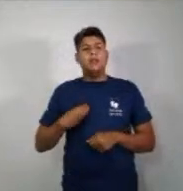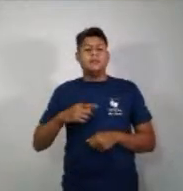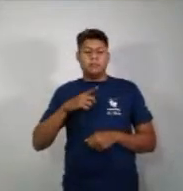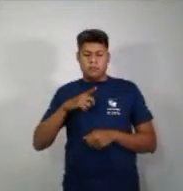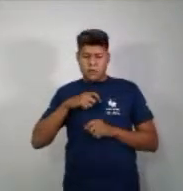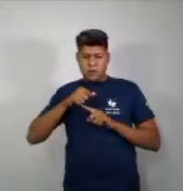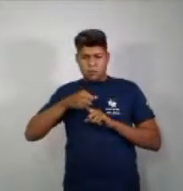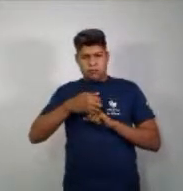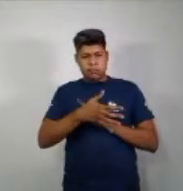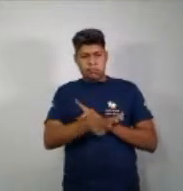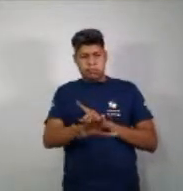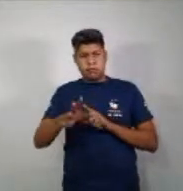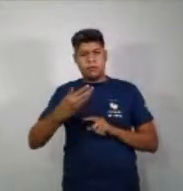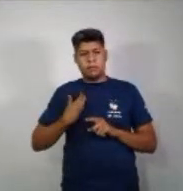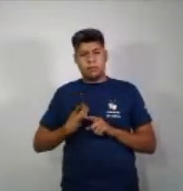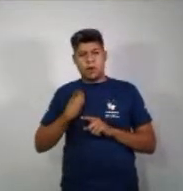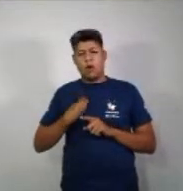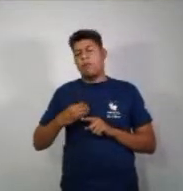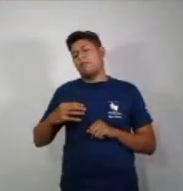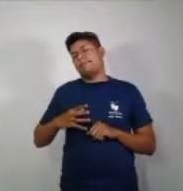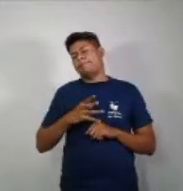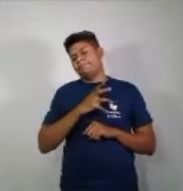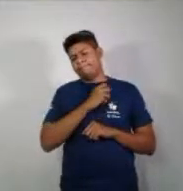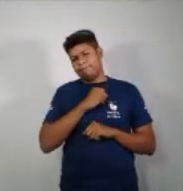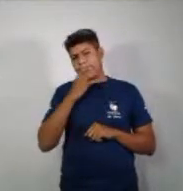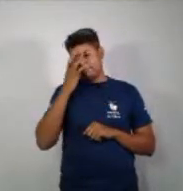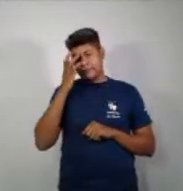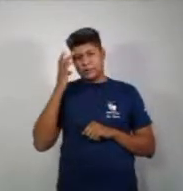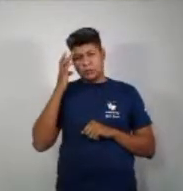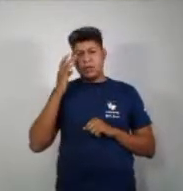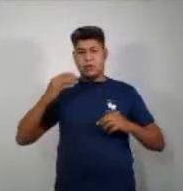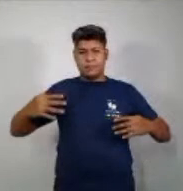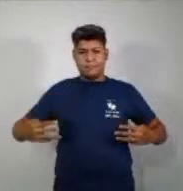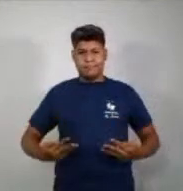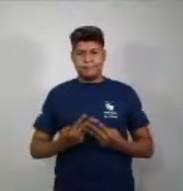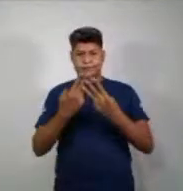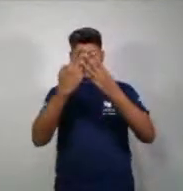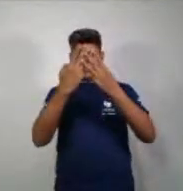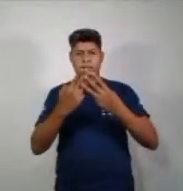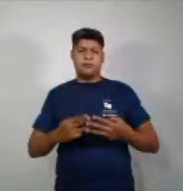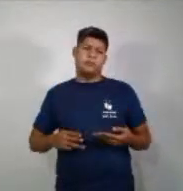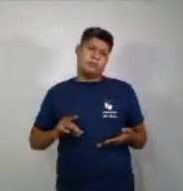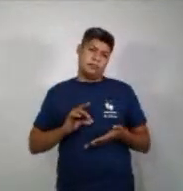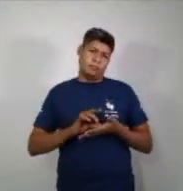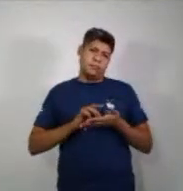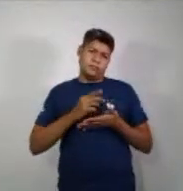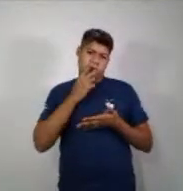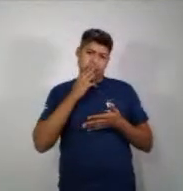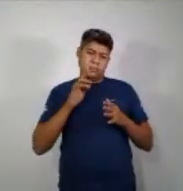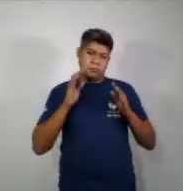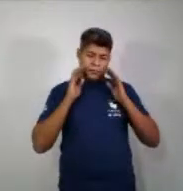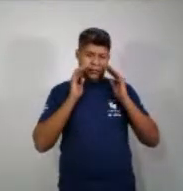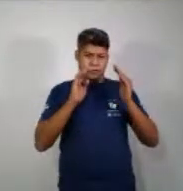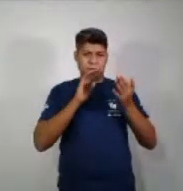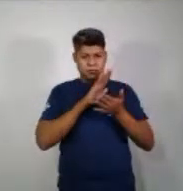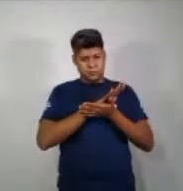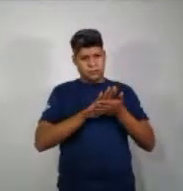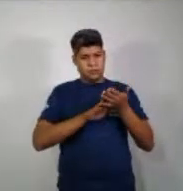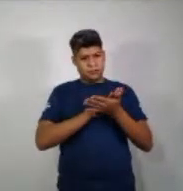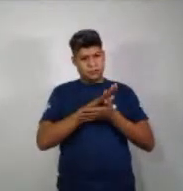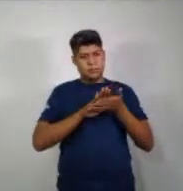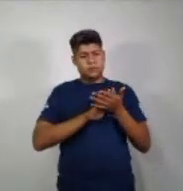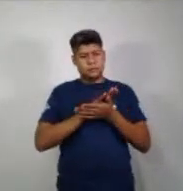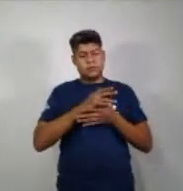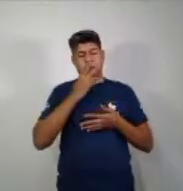Foi de uma radicalidade, né, para o povo judeu, né? Realmente sem precedentes. A gente espera não ver nada nunca